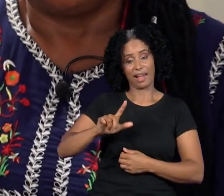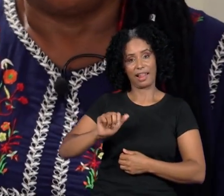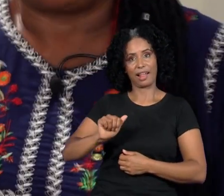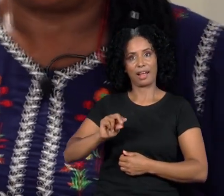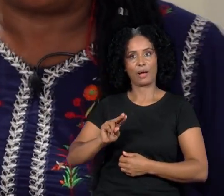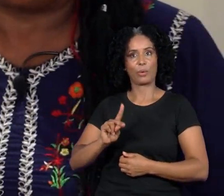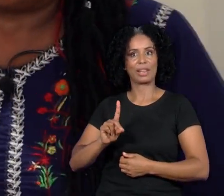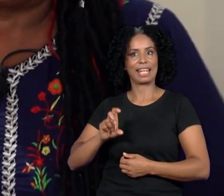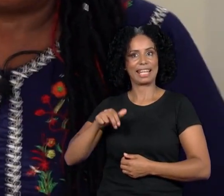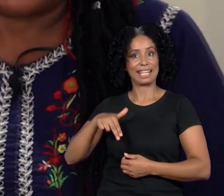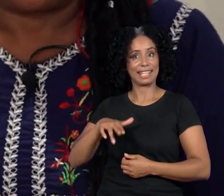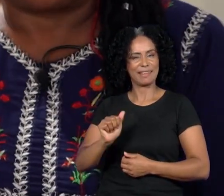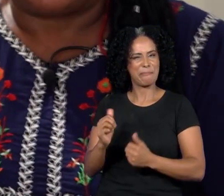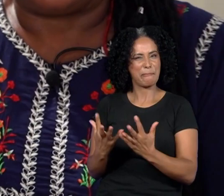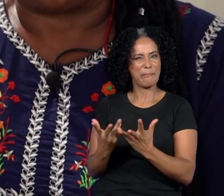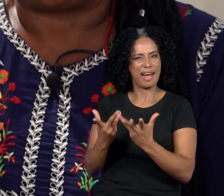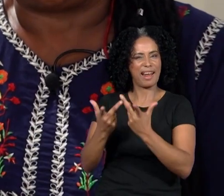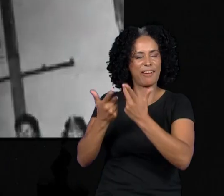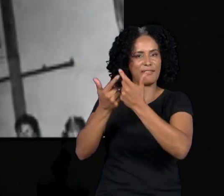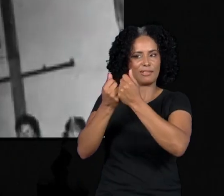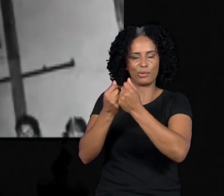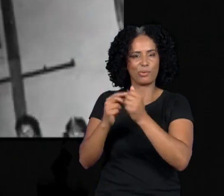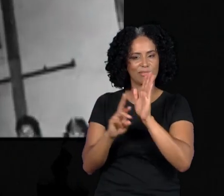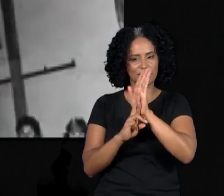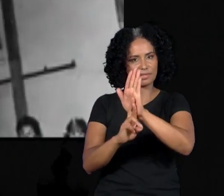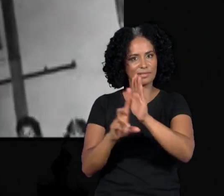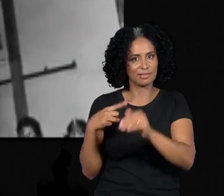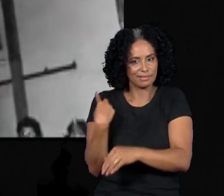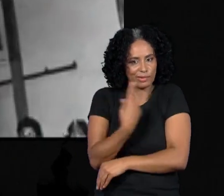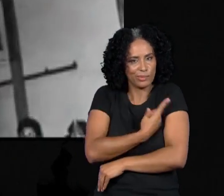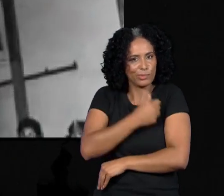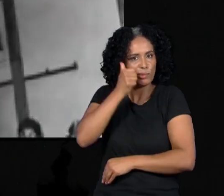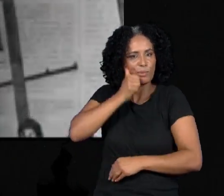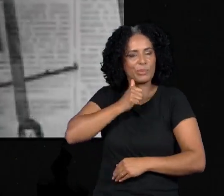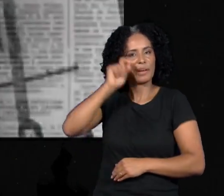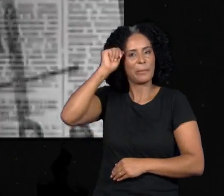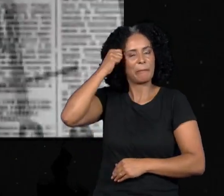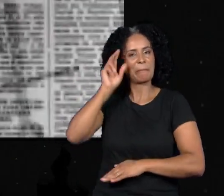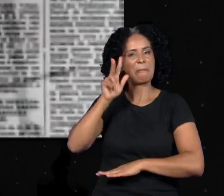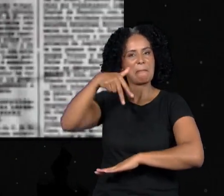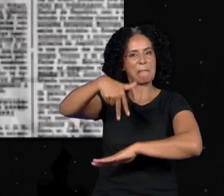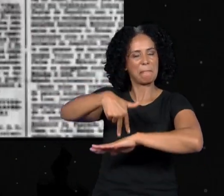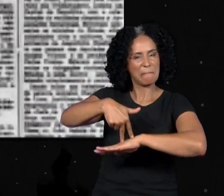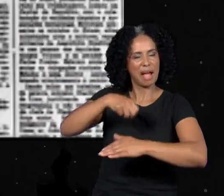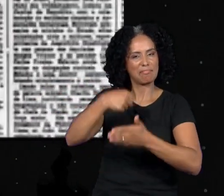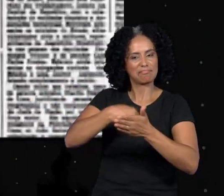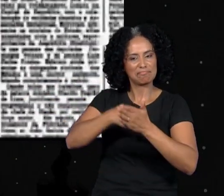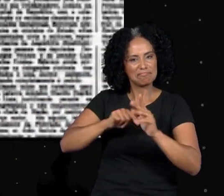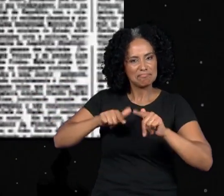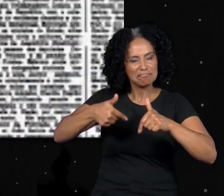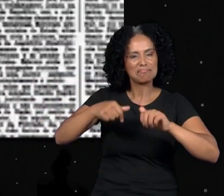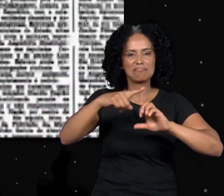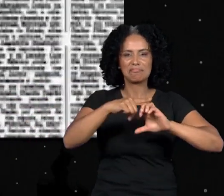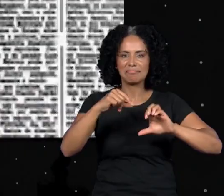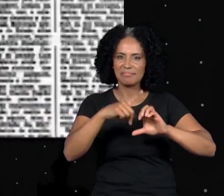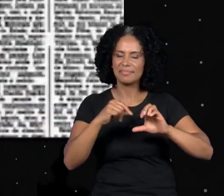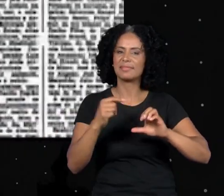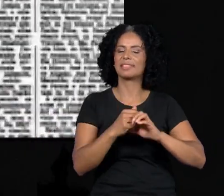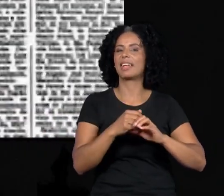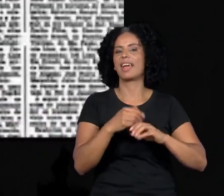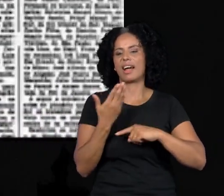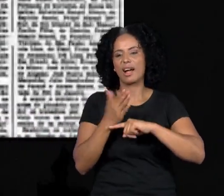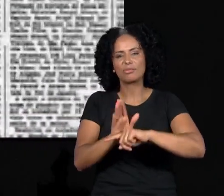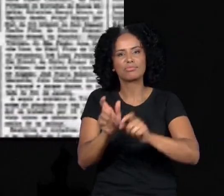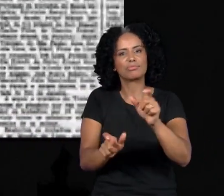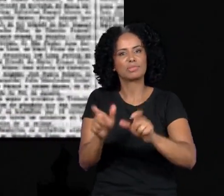valorosa para nós enquanto mulheres negras. Ela era uma empreendedora, era uma ativista, pautava a questão da mulher, pautava a questão